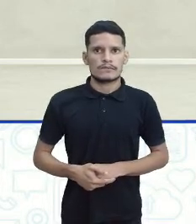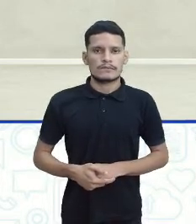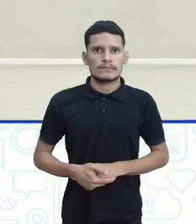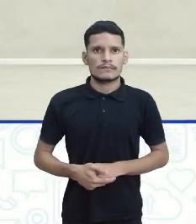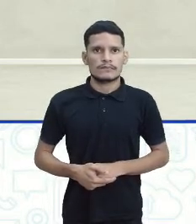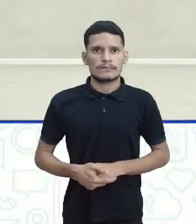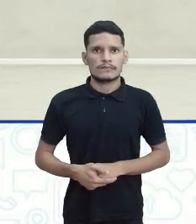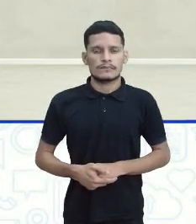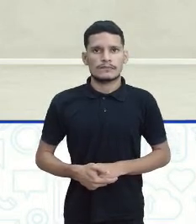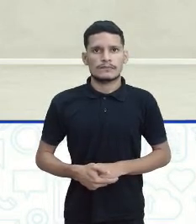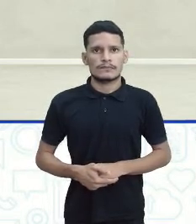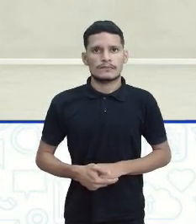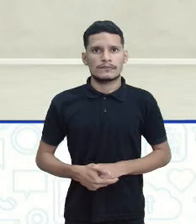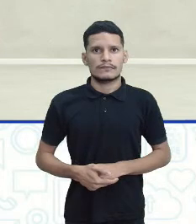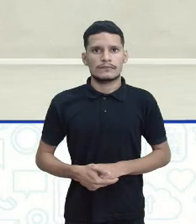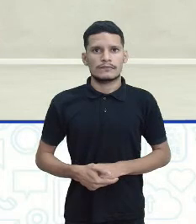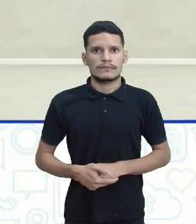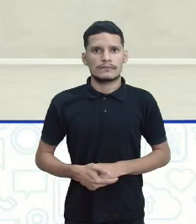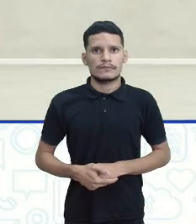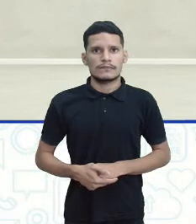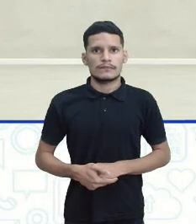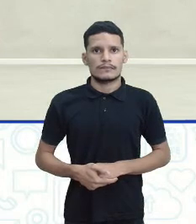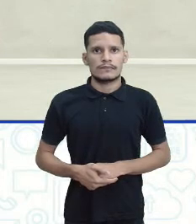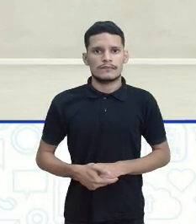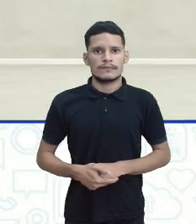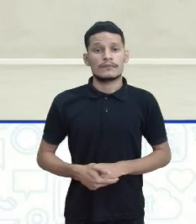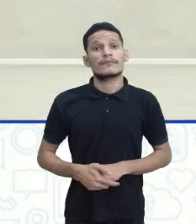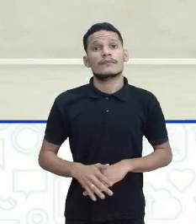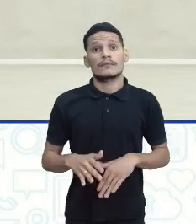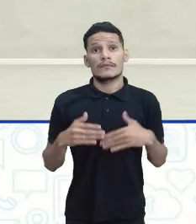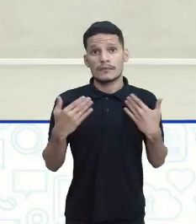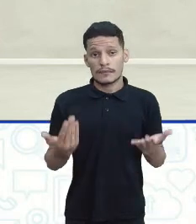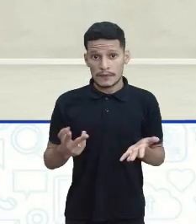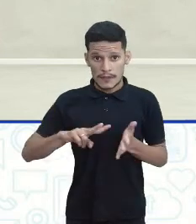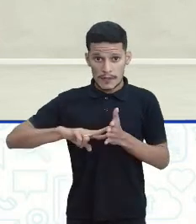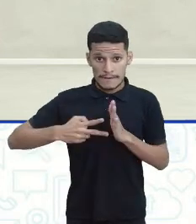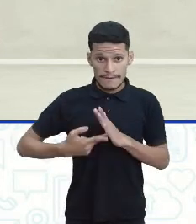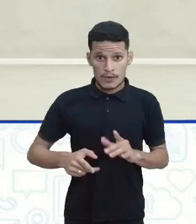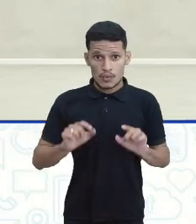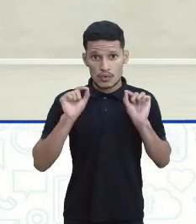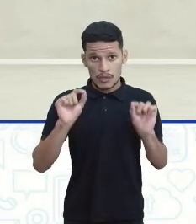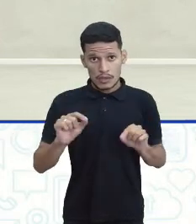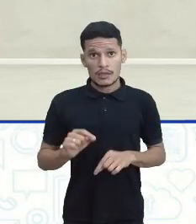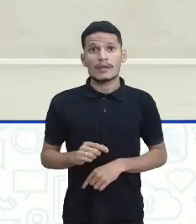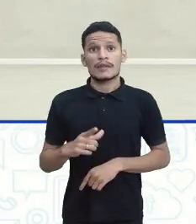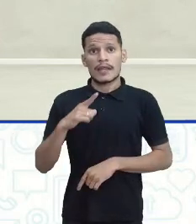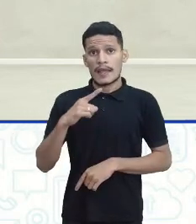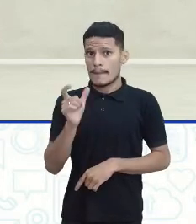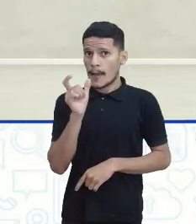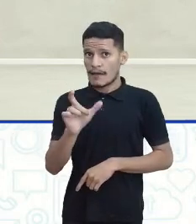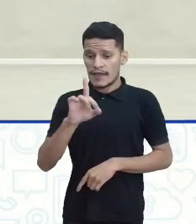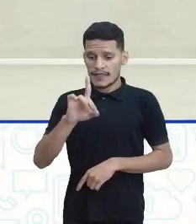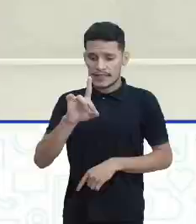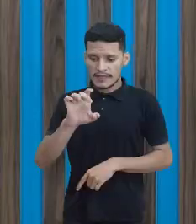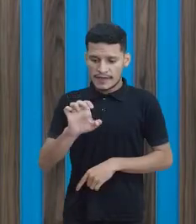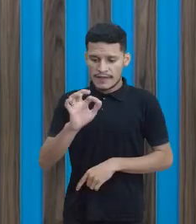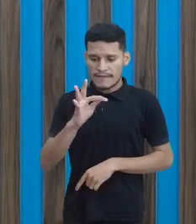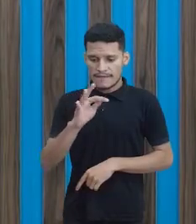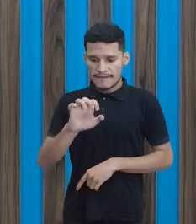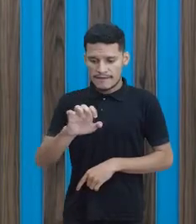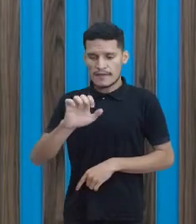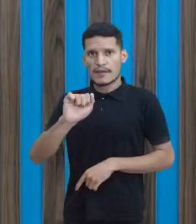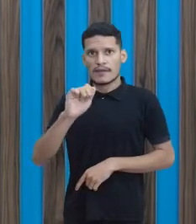defeat has been accepted as reality. Ou seja, temos a palavra defeat 3 vezes, né? Olha lá,